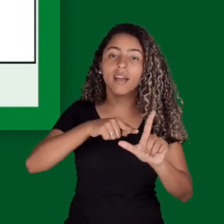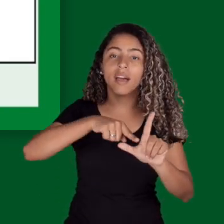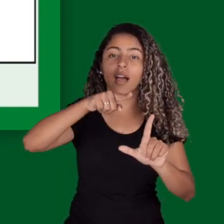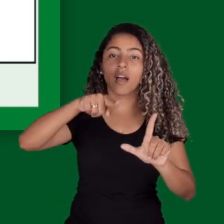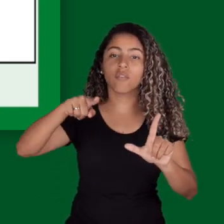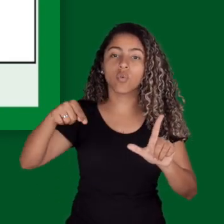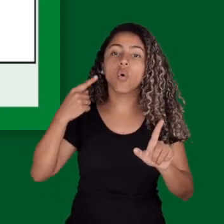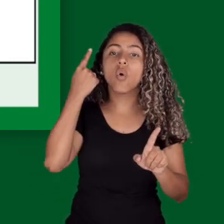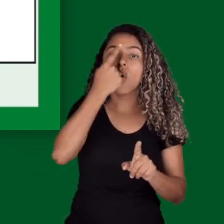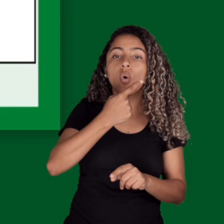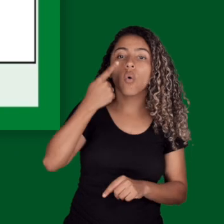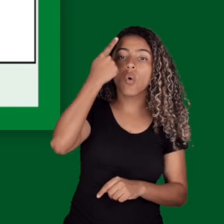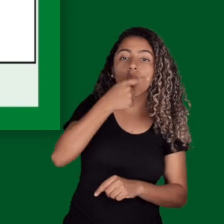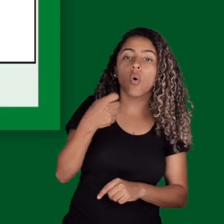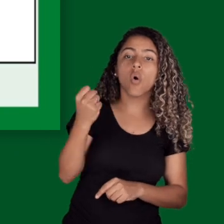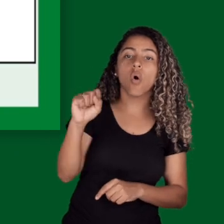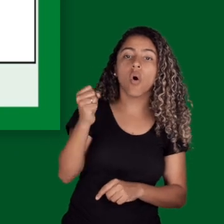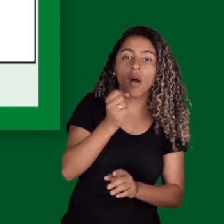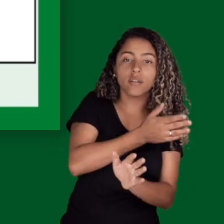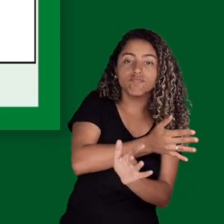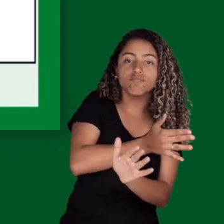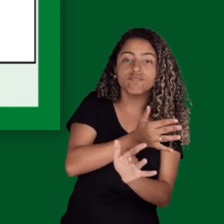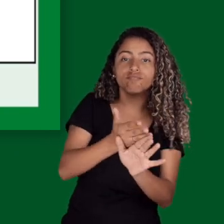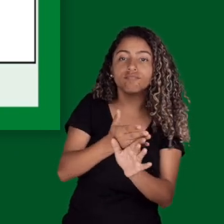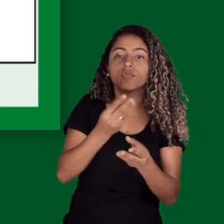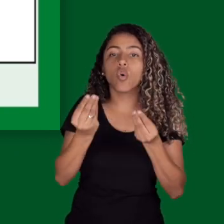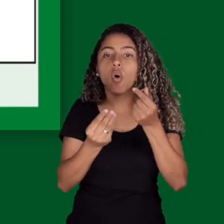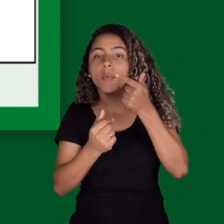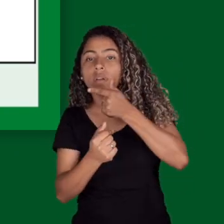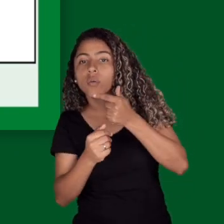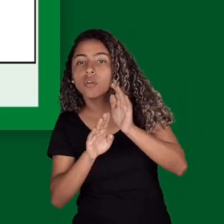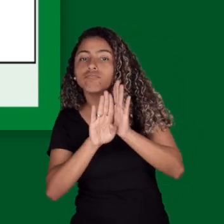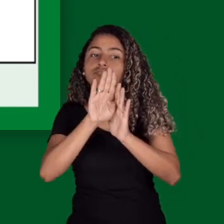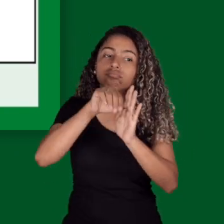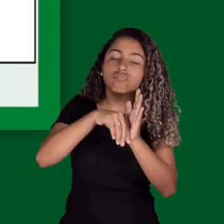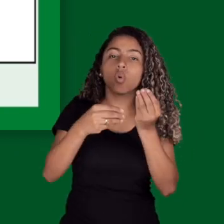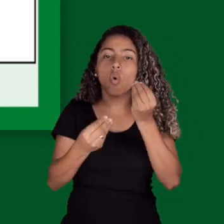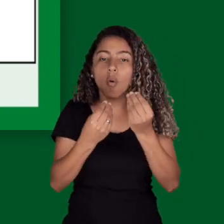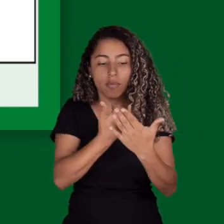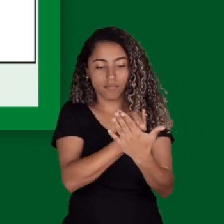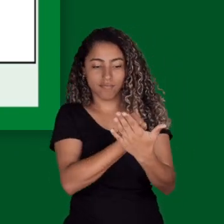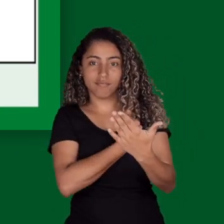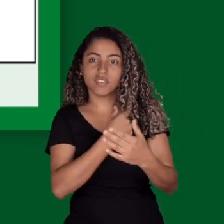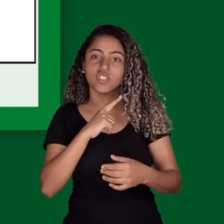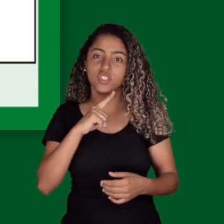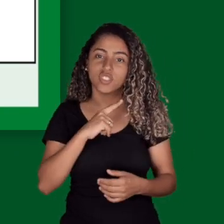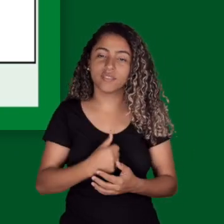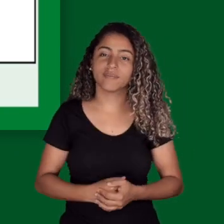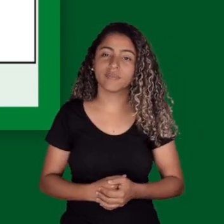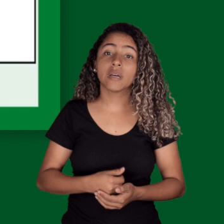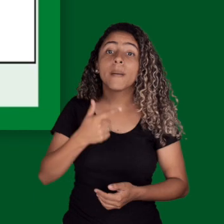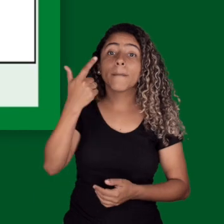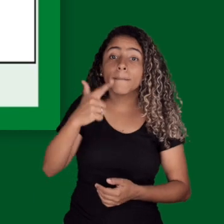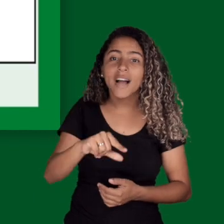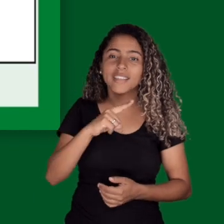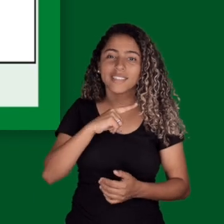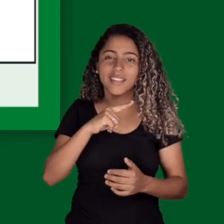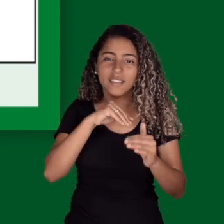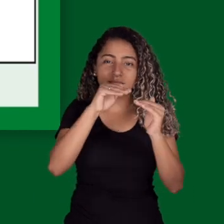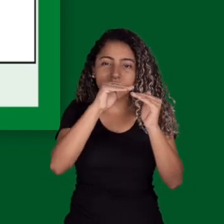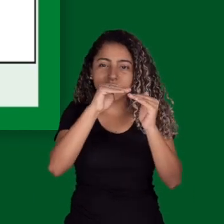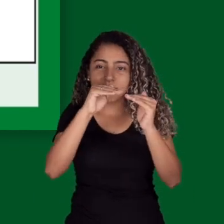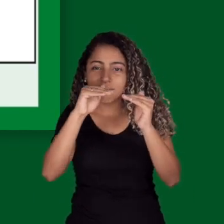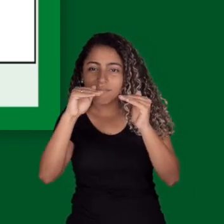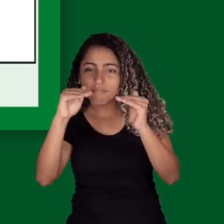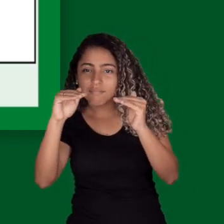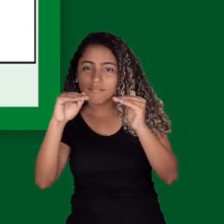do histórico das últimas 8 horas de glicose. E uma coisa muito interessante é que a gente vai ter a seta de